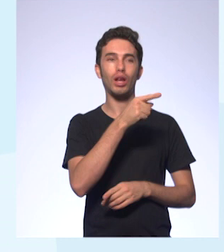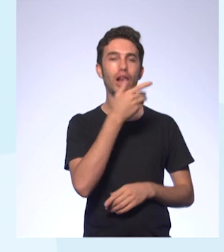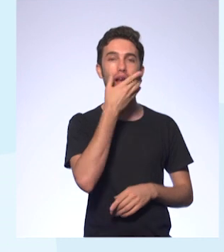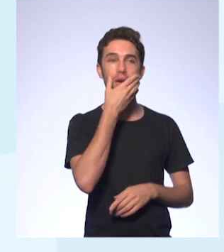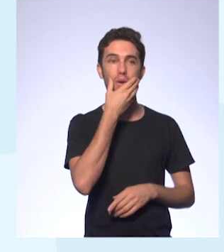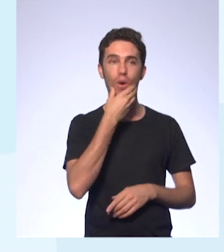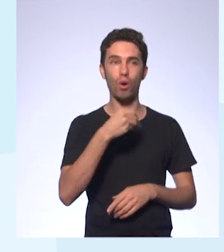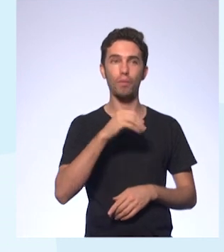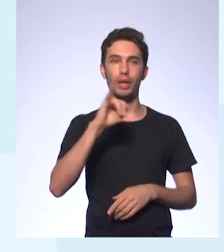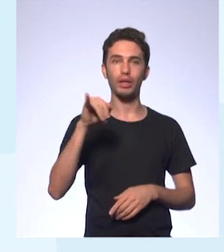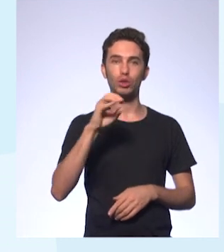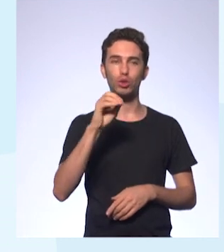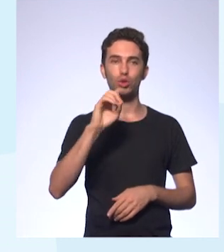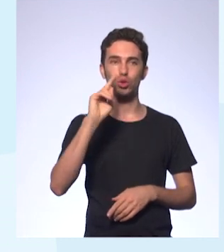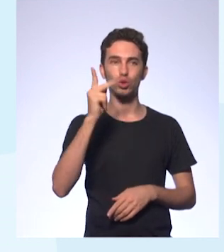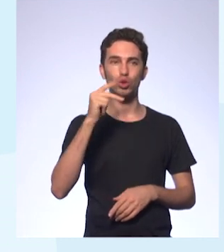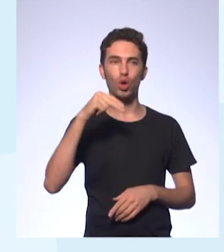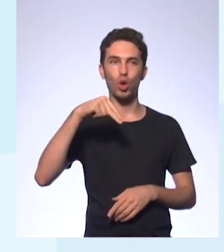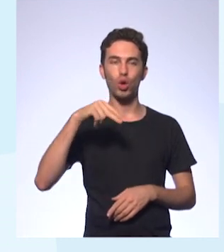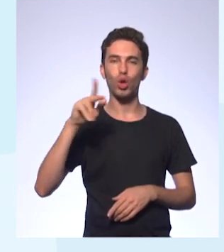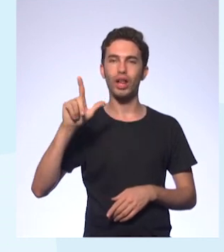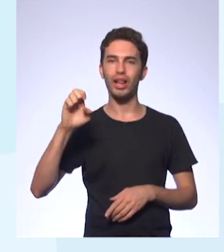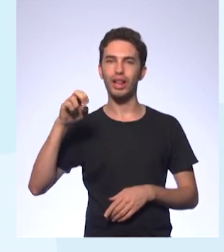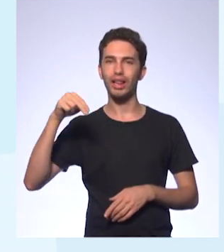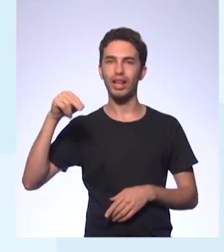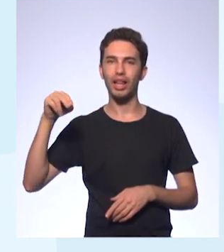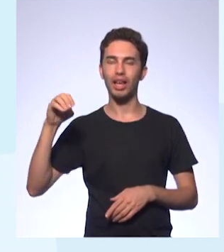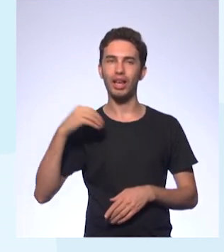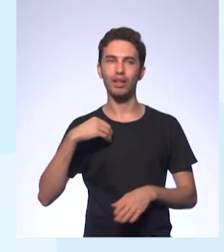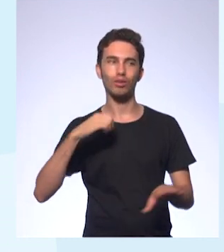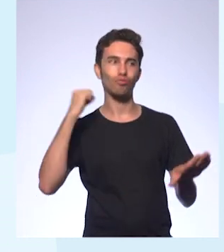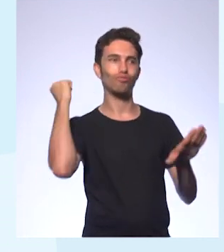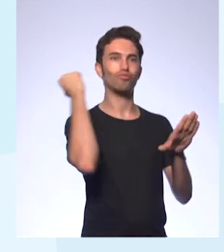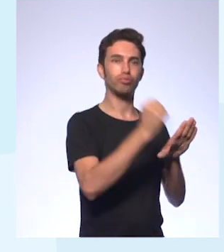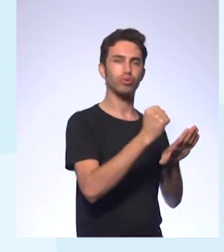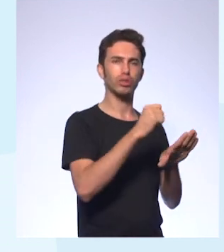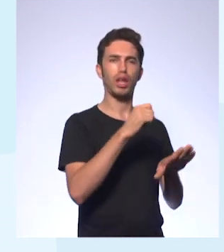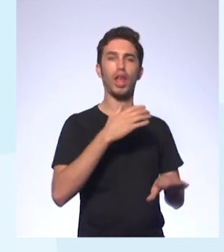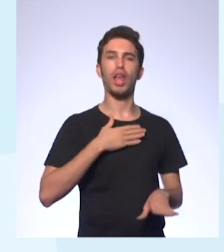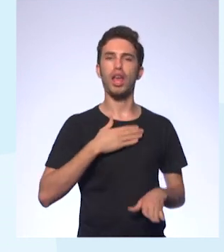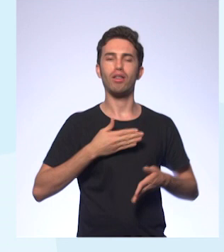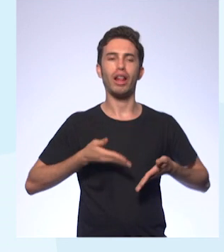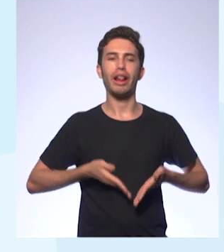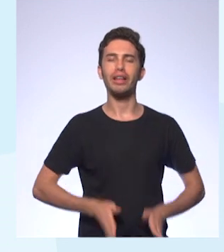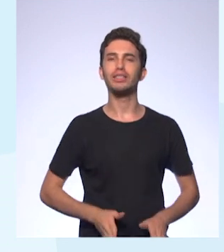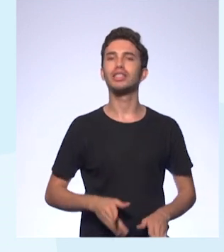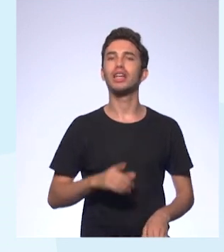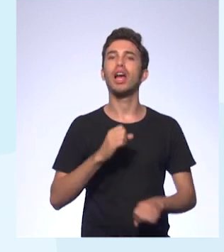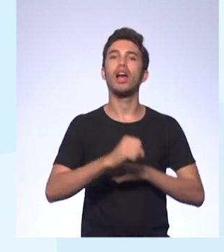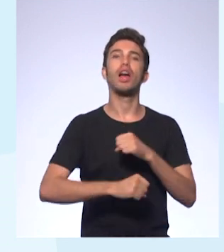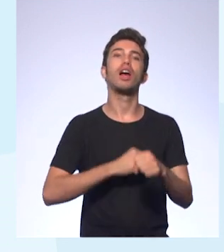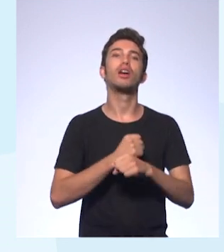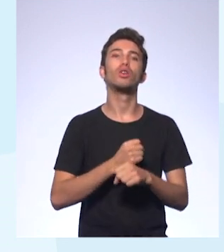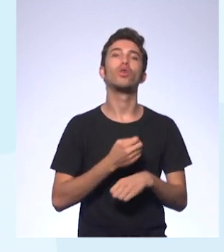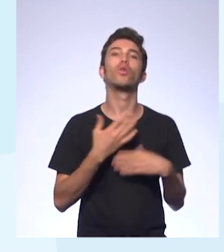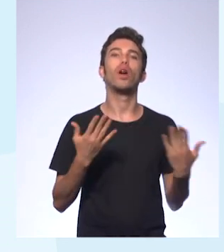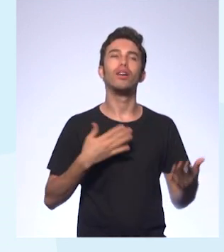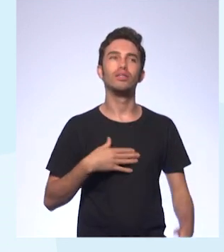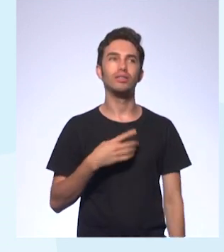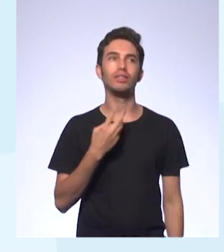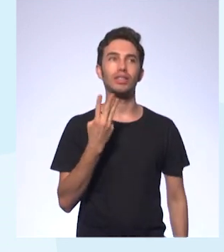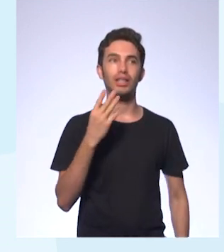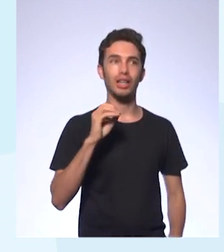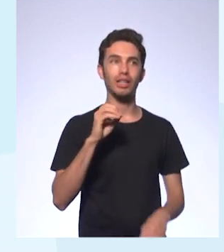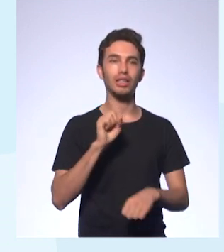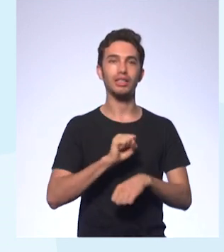o assassinato do ex-Beatle John Lennon. Em que ano eu nasci? Eu vou deixar aí 30 segundos e a gente já